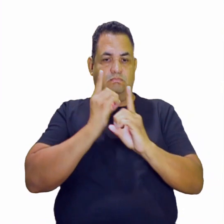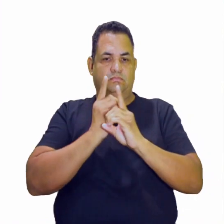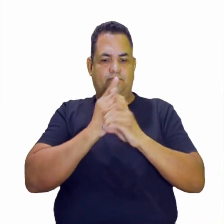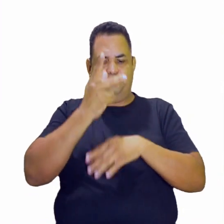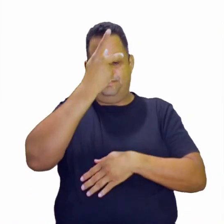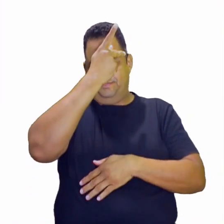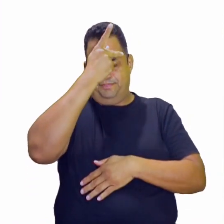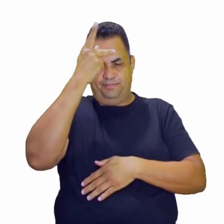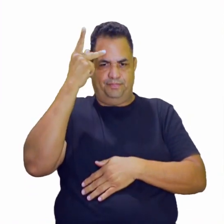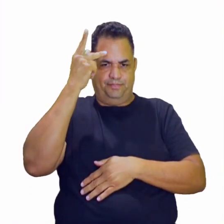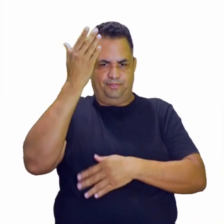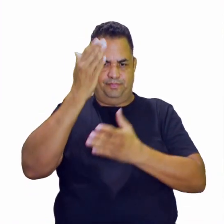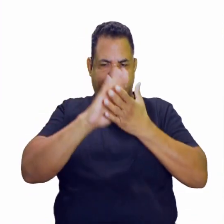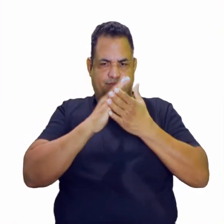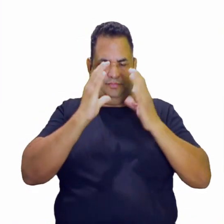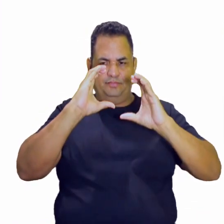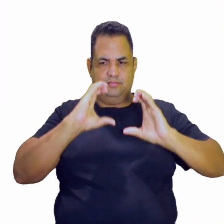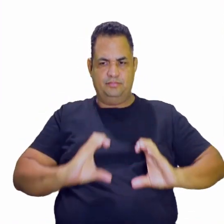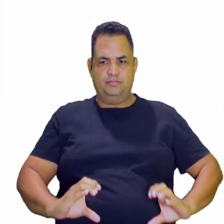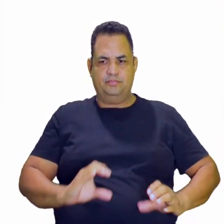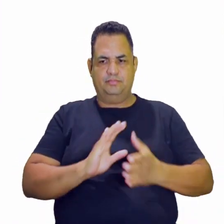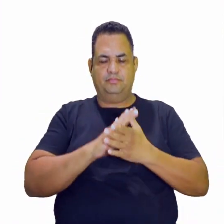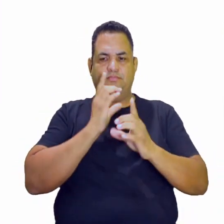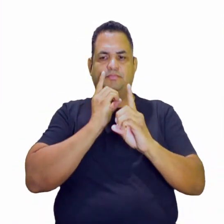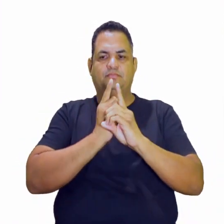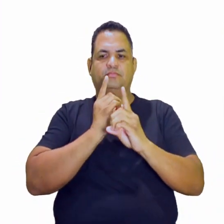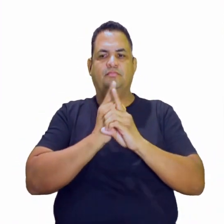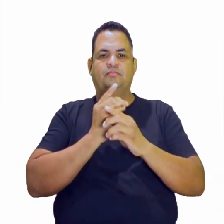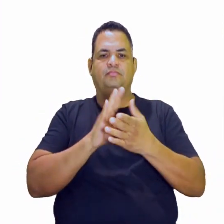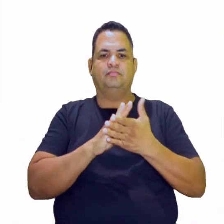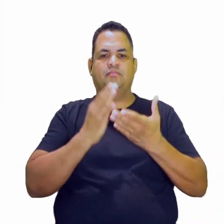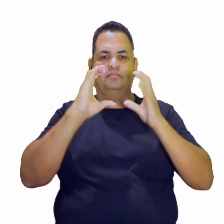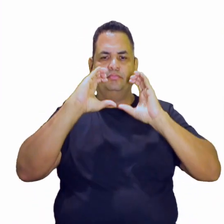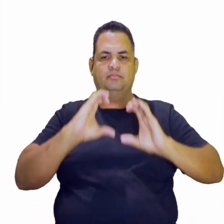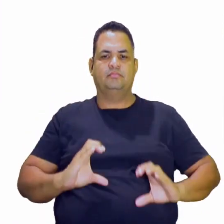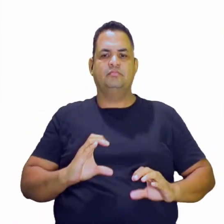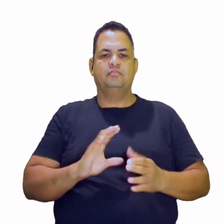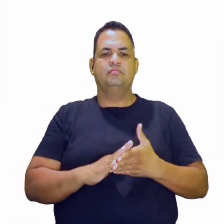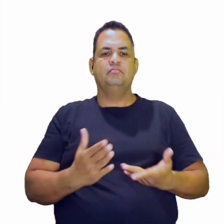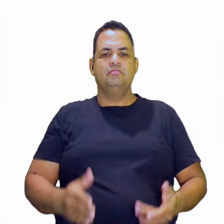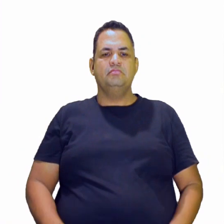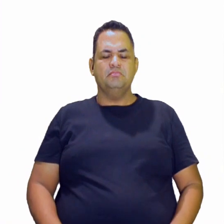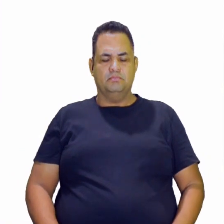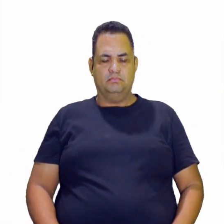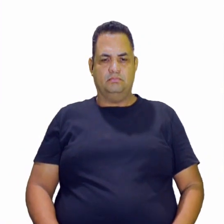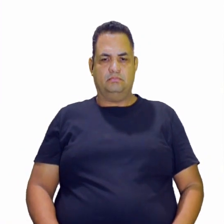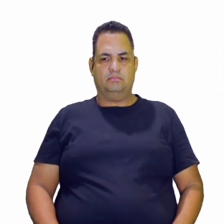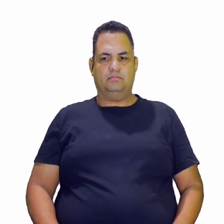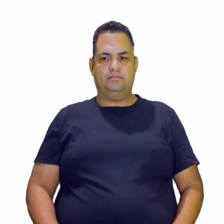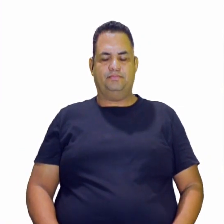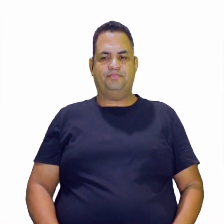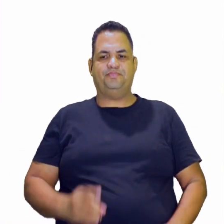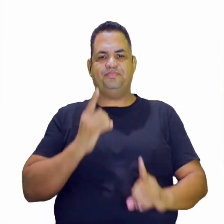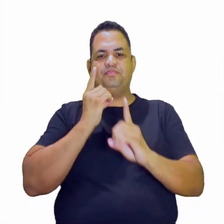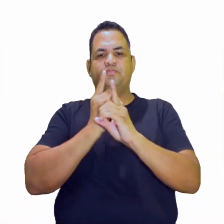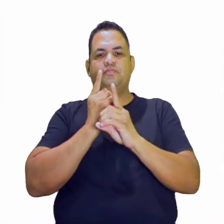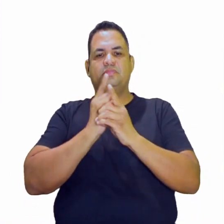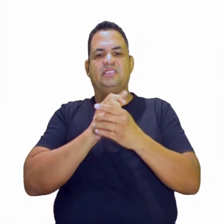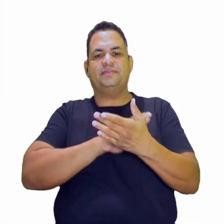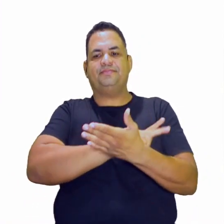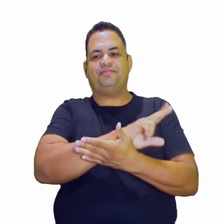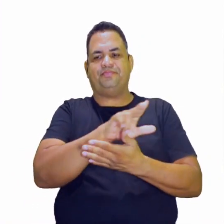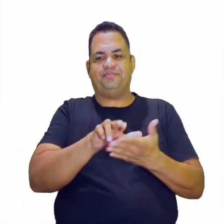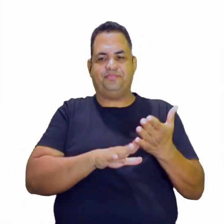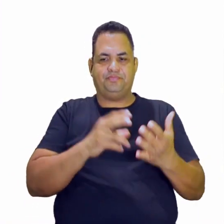né? Essa arte é desenvolvida onde encontramos os cidadãos, ou seja, onde deparamos com a